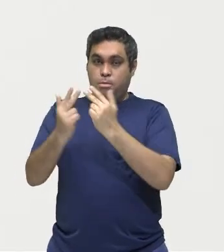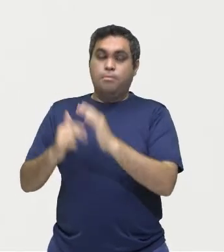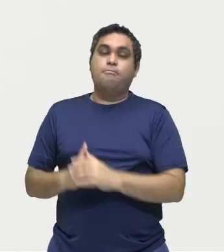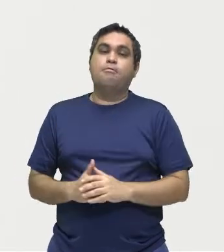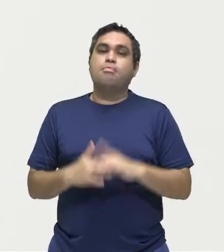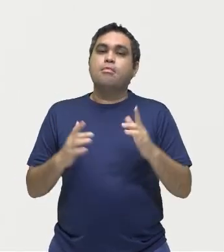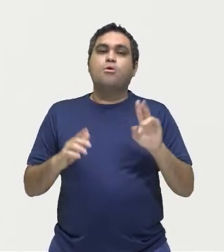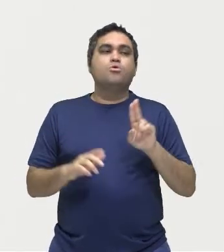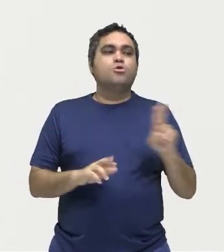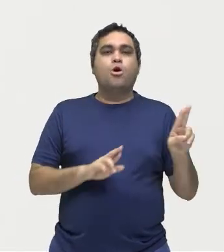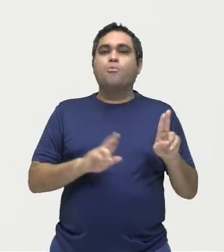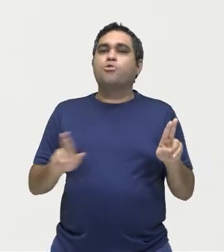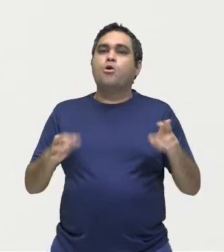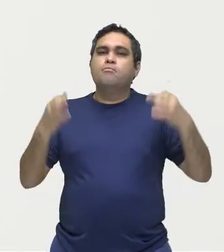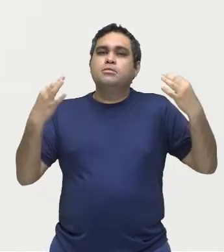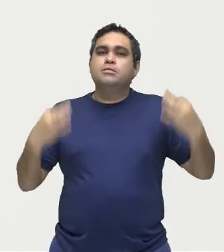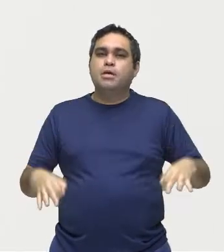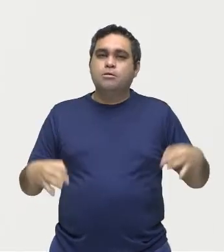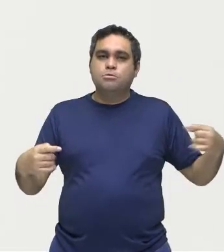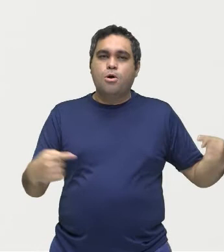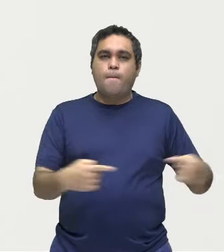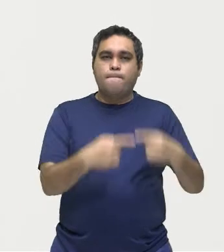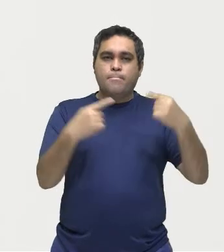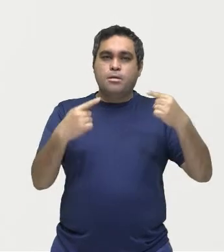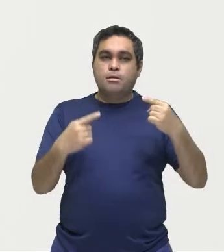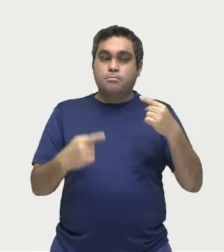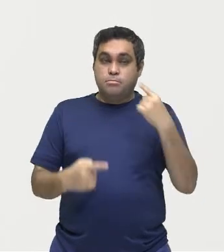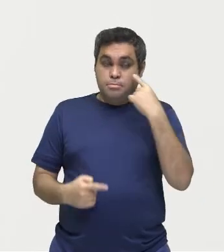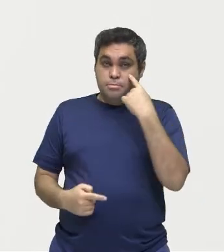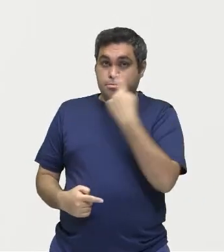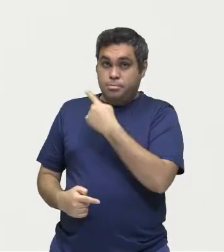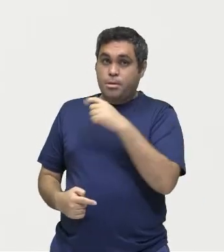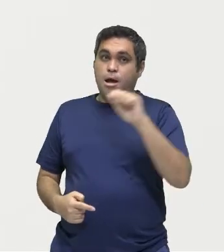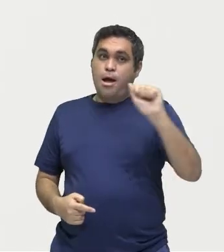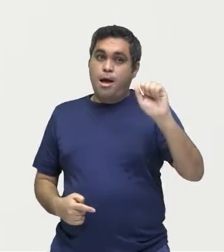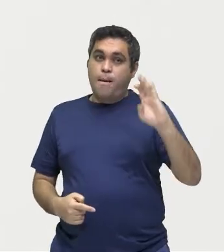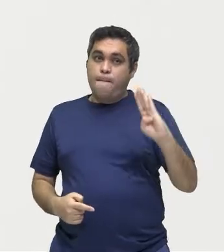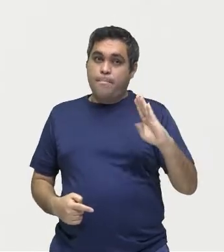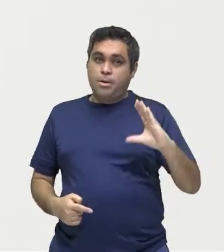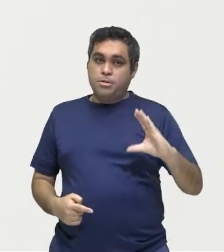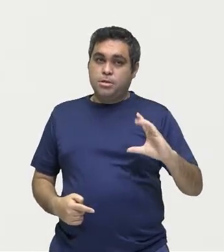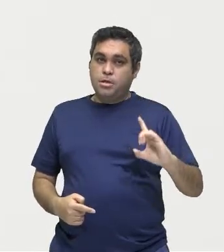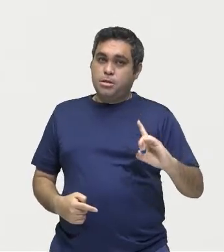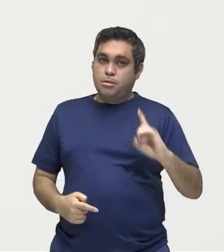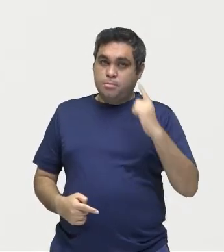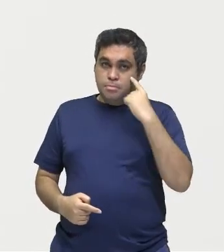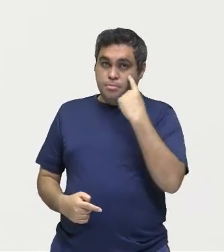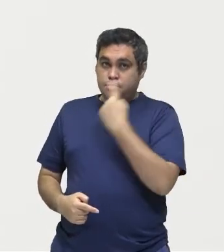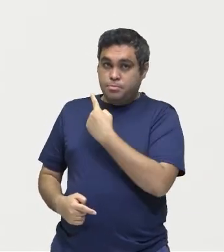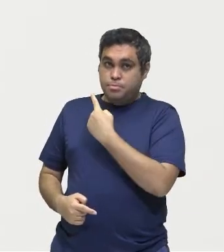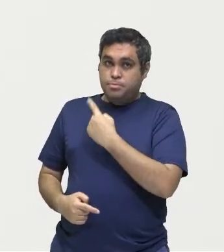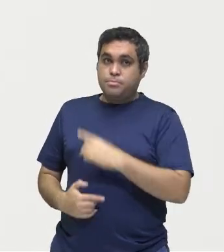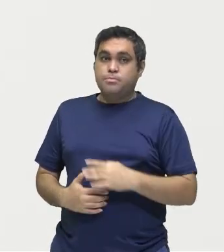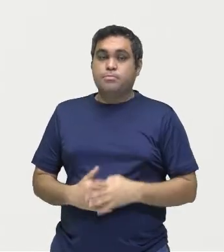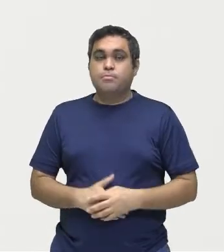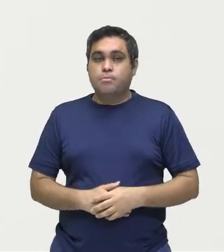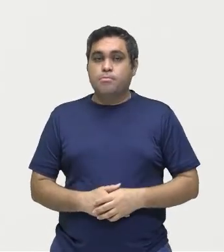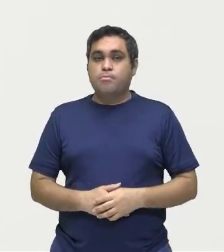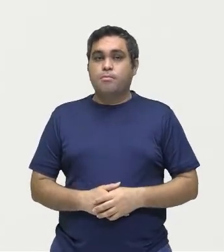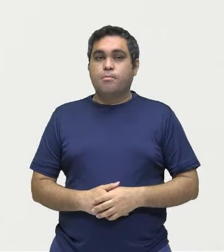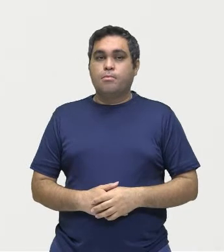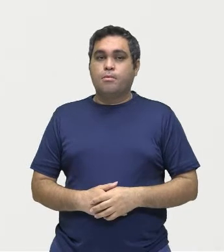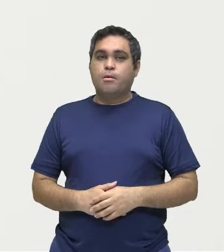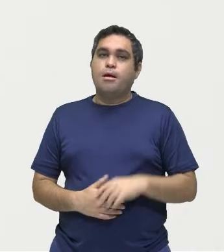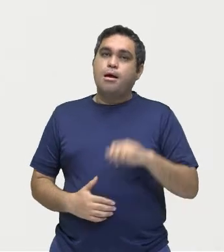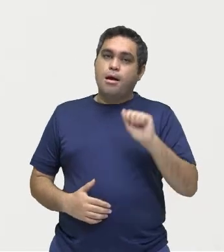esses triângulos são... Aí nós tínhamos as nossas alternativas, né? Retângulo e isósceles, letra B, retângulo e escaleno,